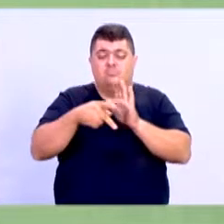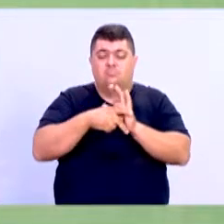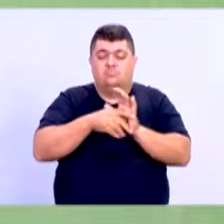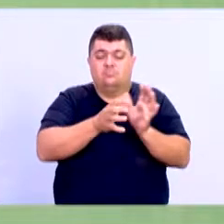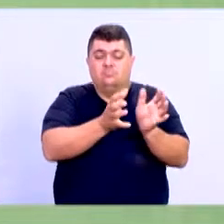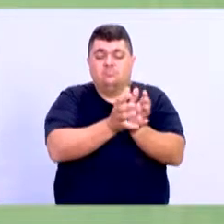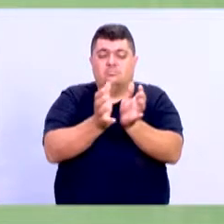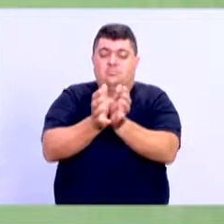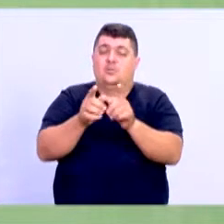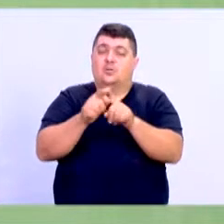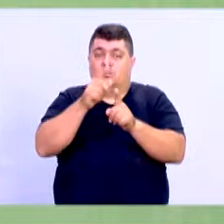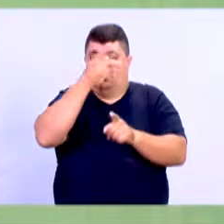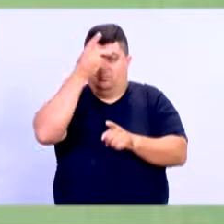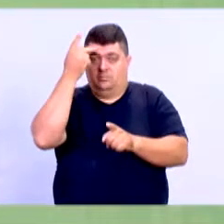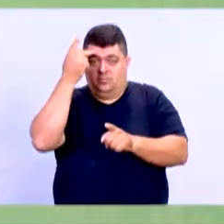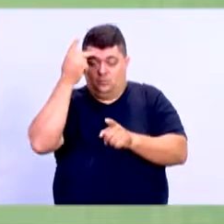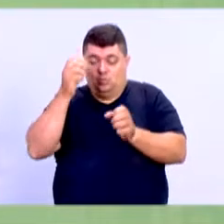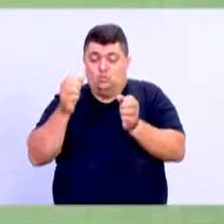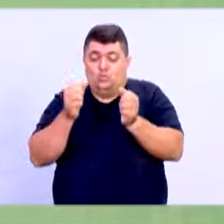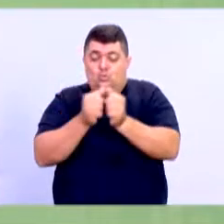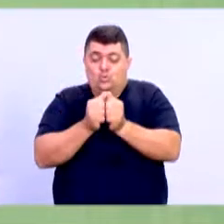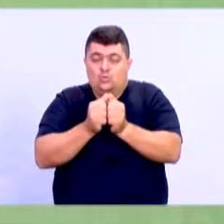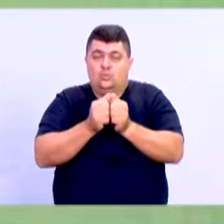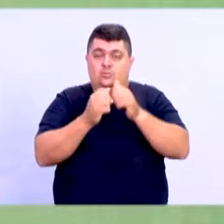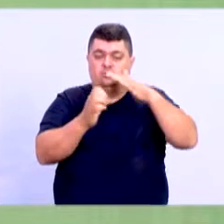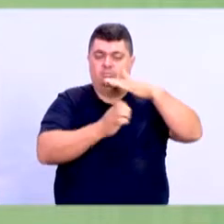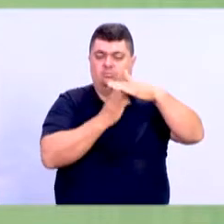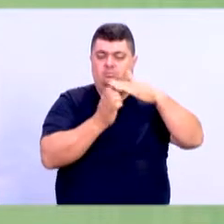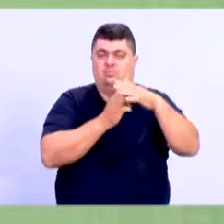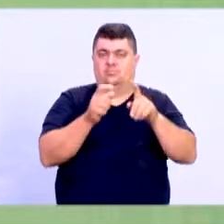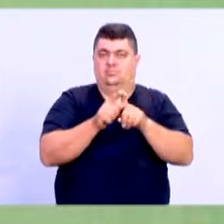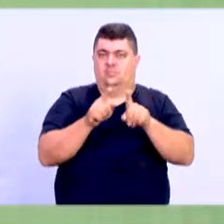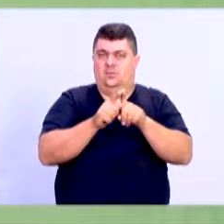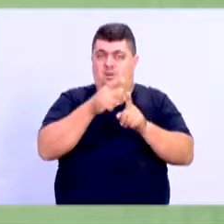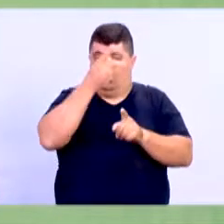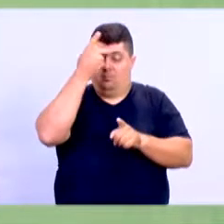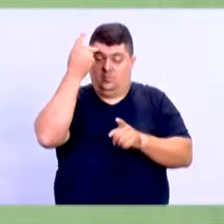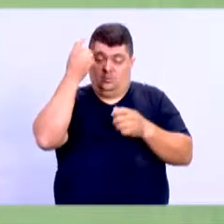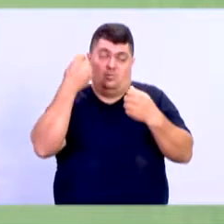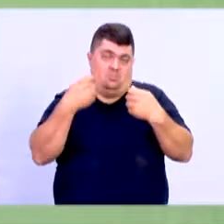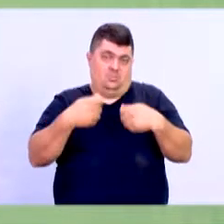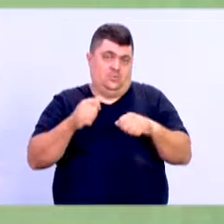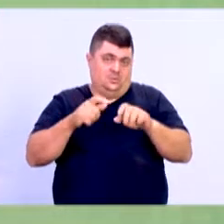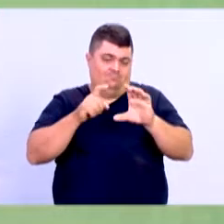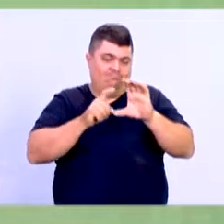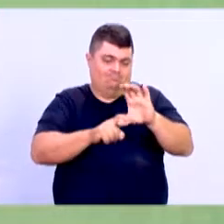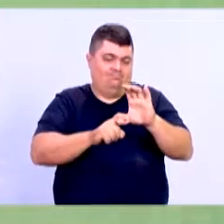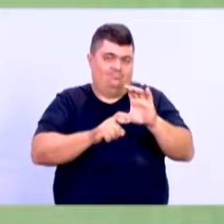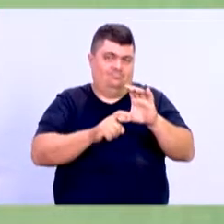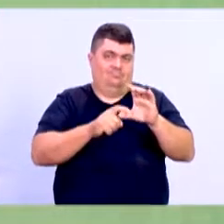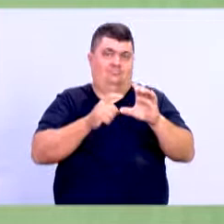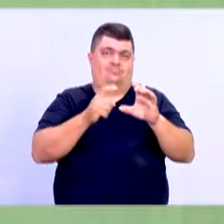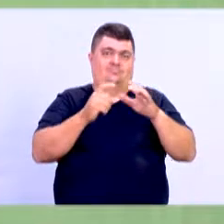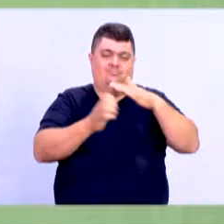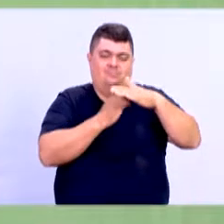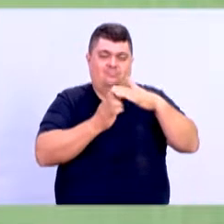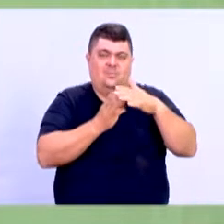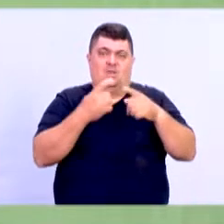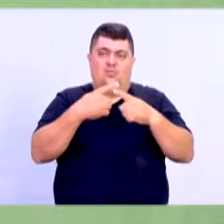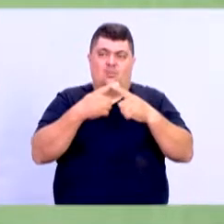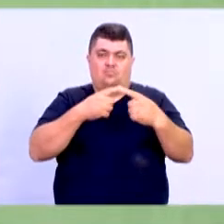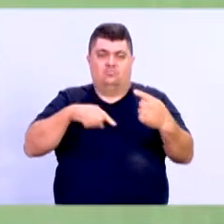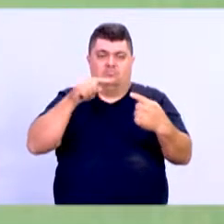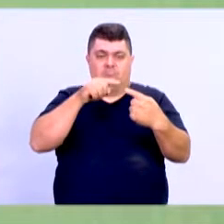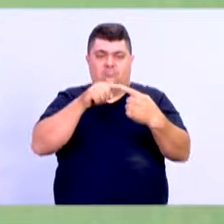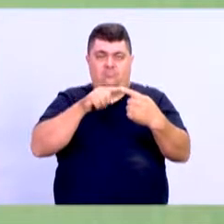e organizações. As pessoas dependem das organizações onde trabalham para atingir seus objetivos